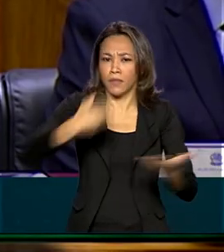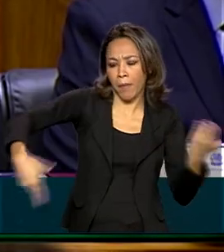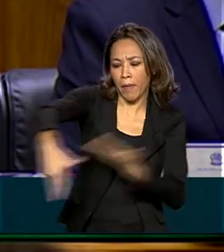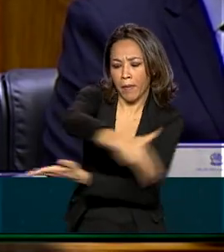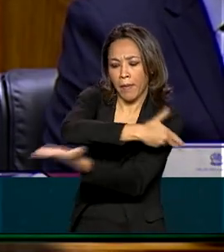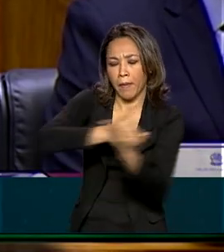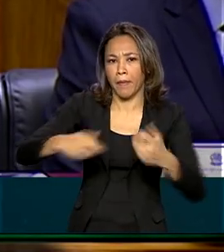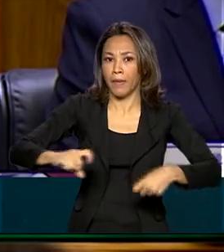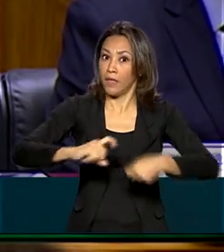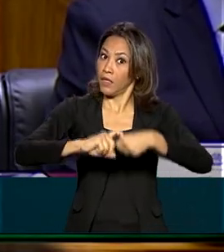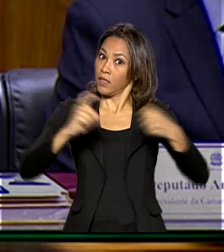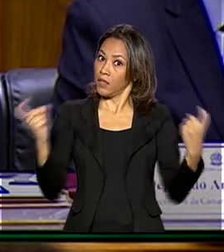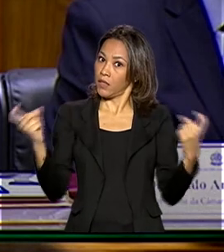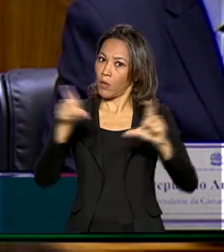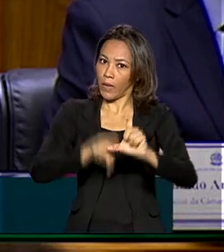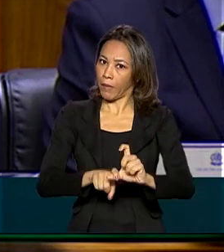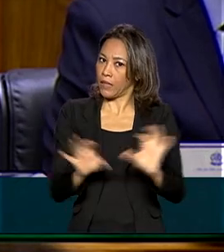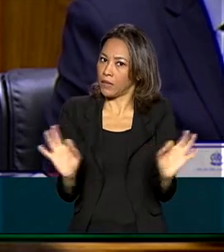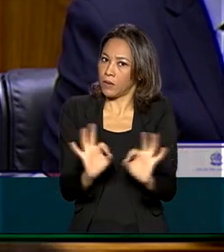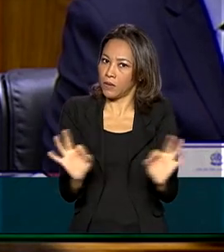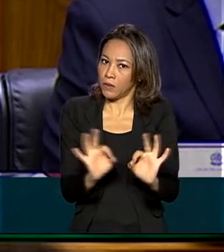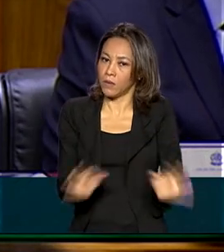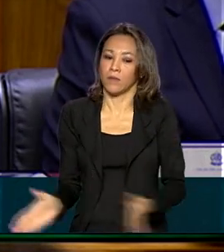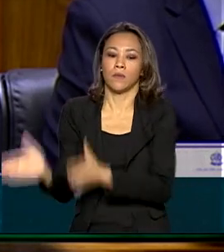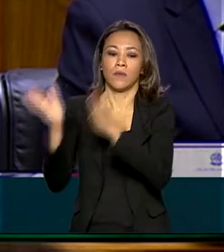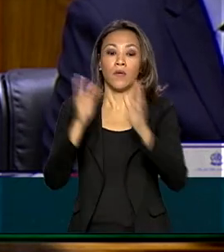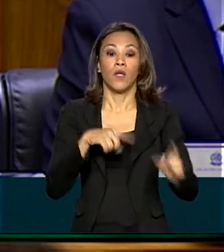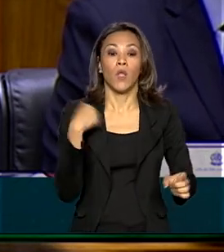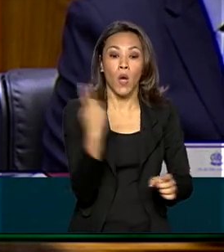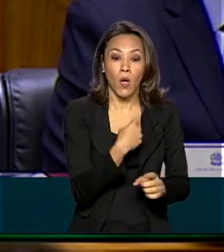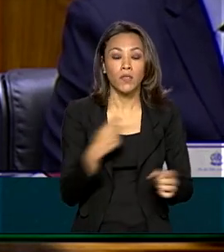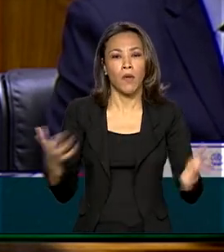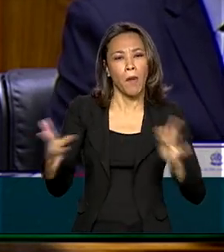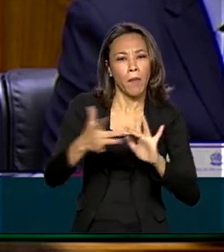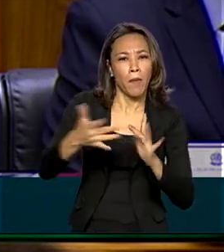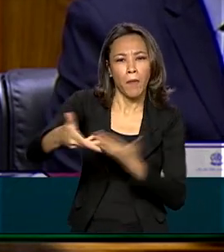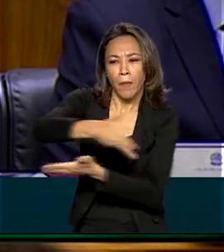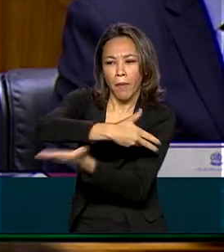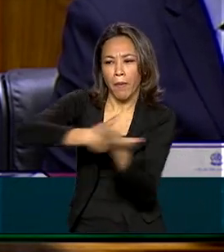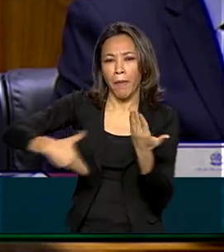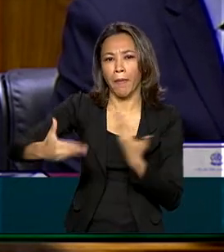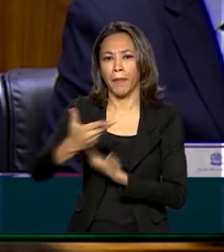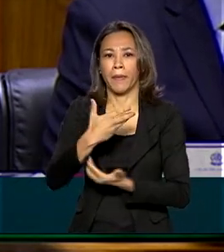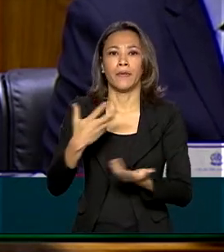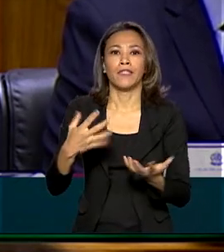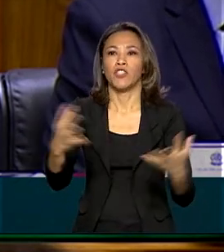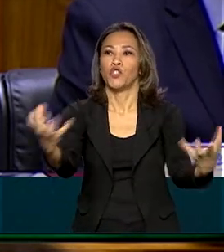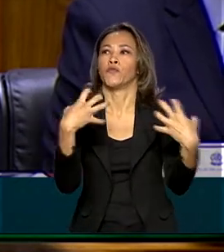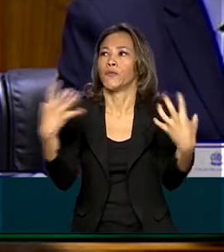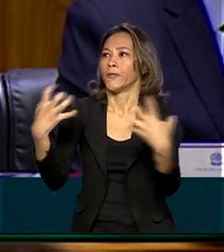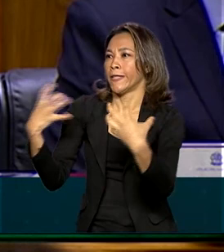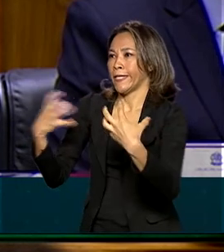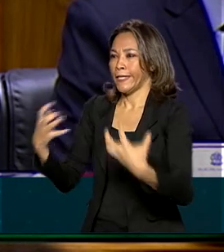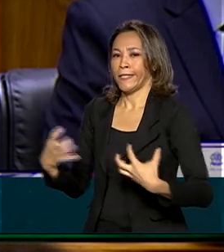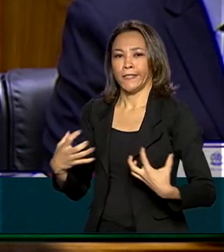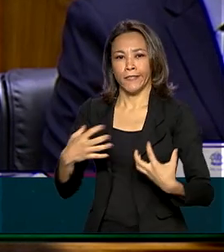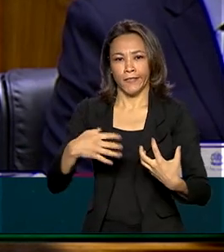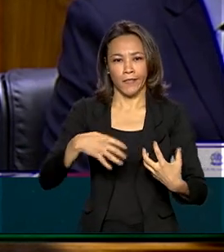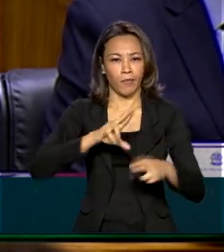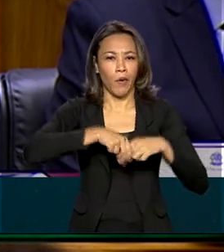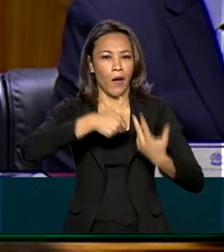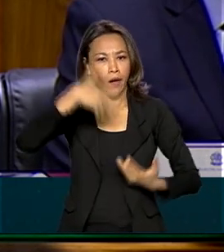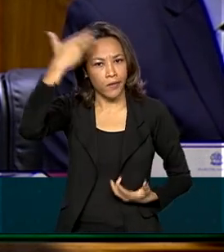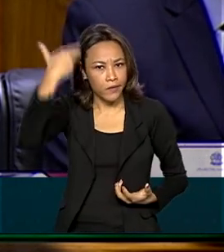não podemos defender a independência ou Harmonia ao sabor do momento ao sabor de quem ocupa os cargos de